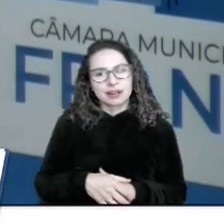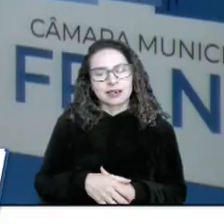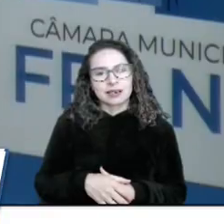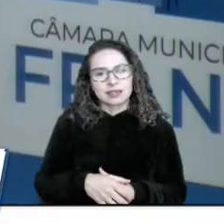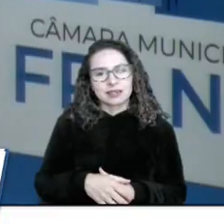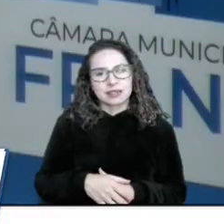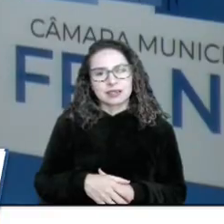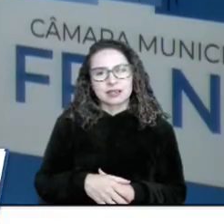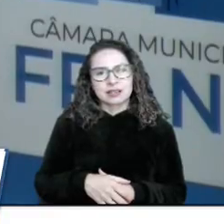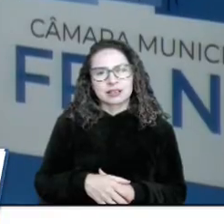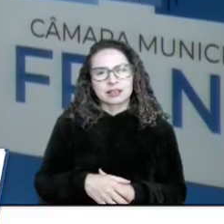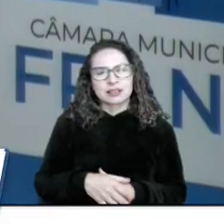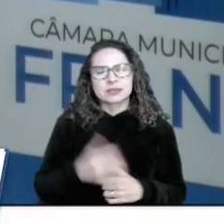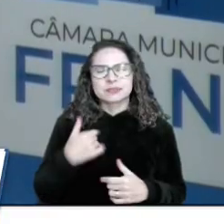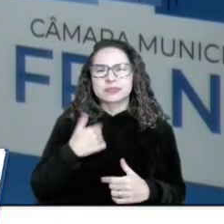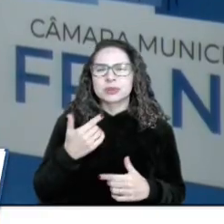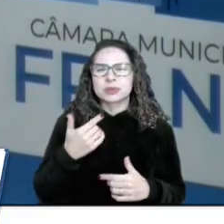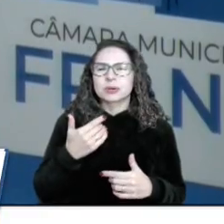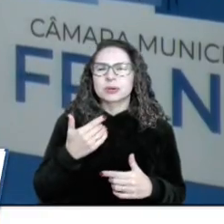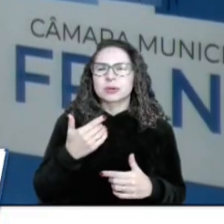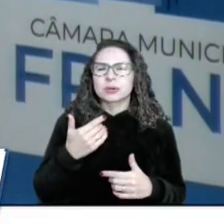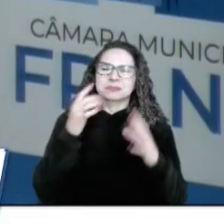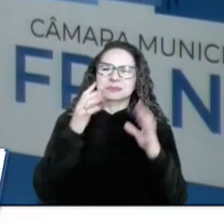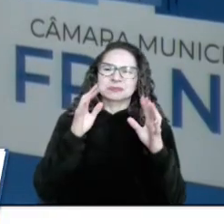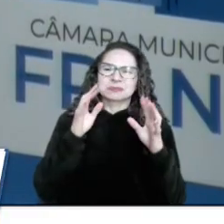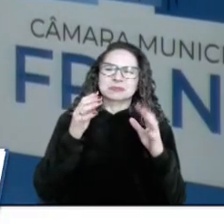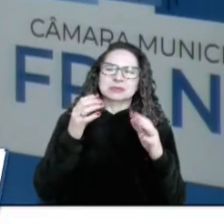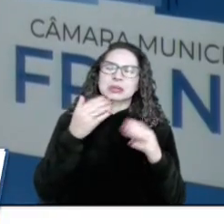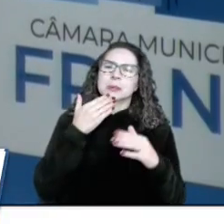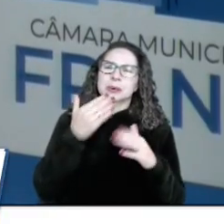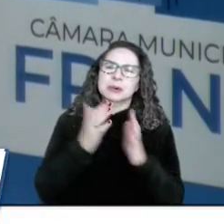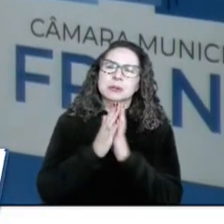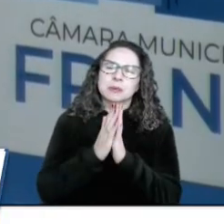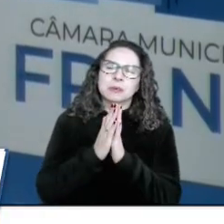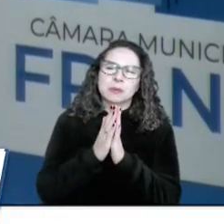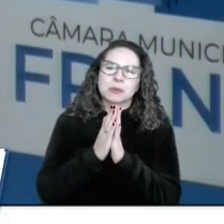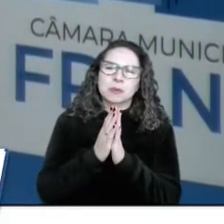Então, a gente começa a ouvir, e eu peço para colocar a